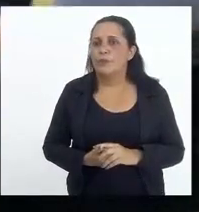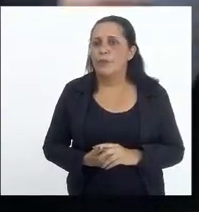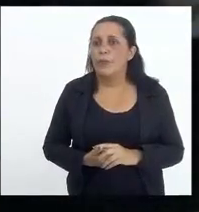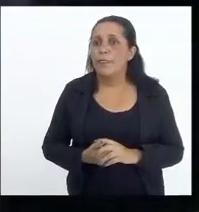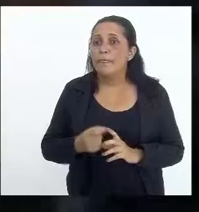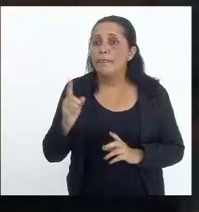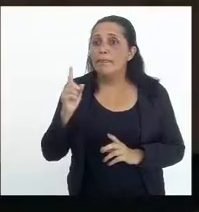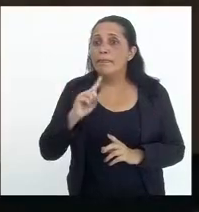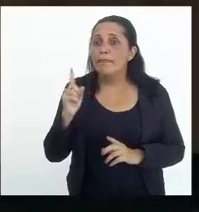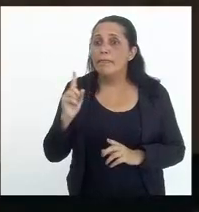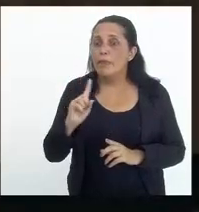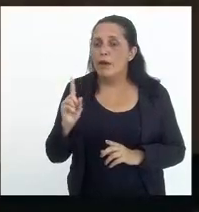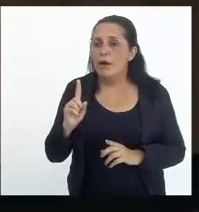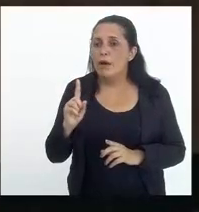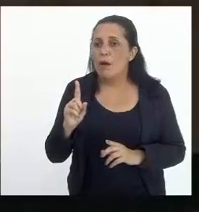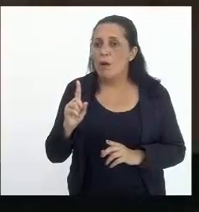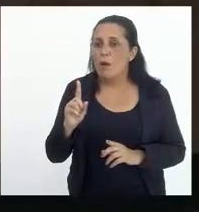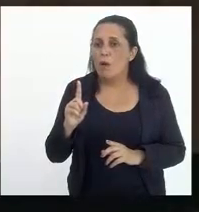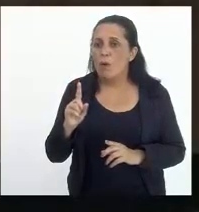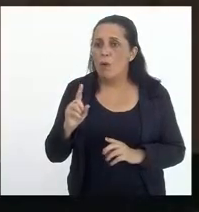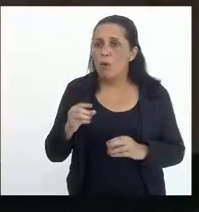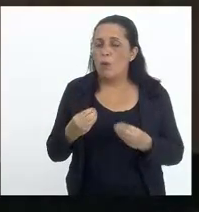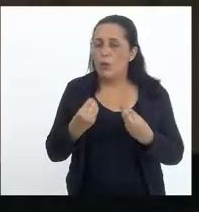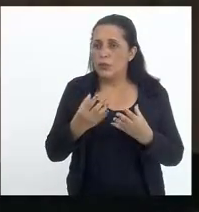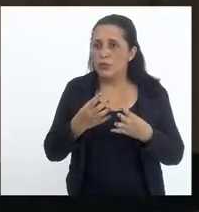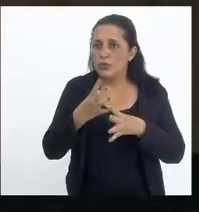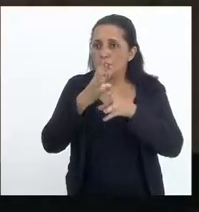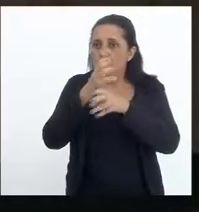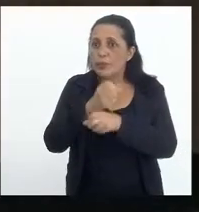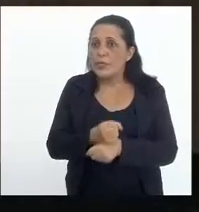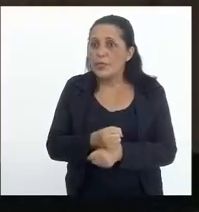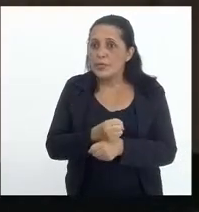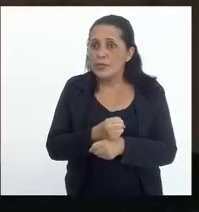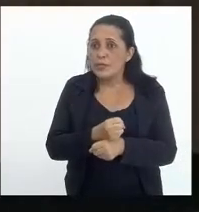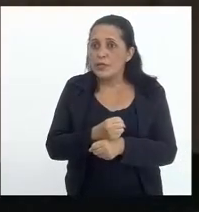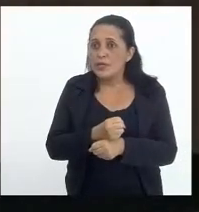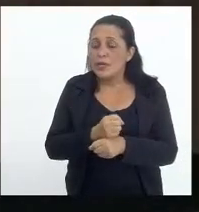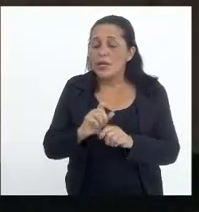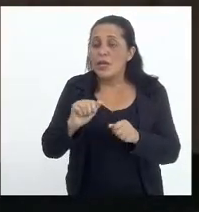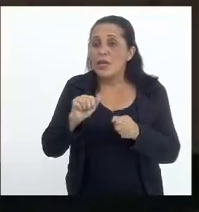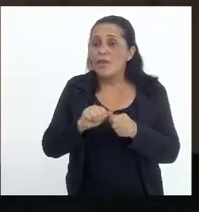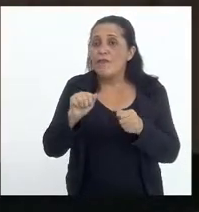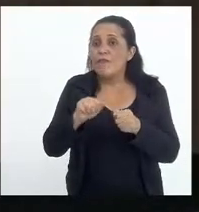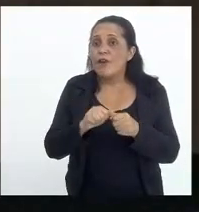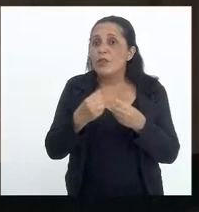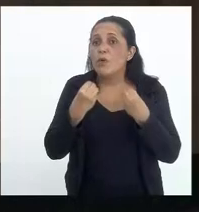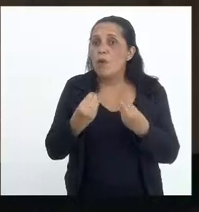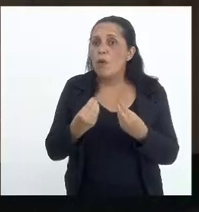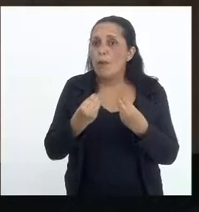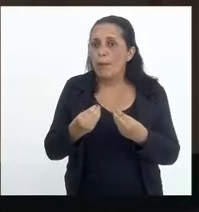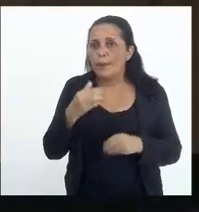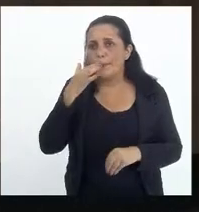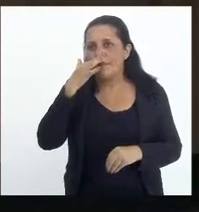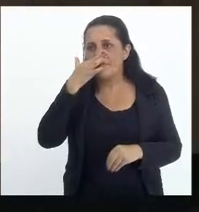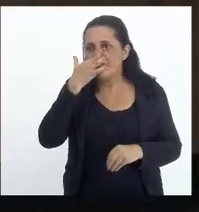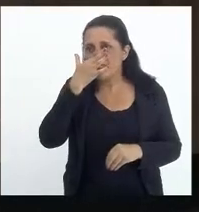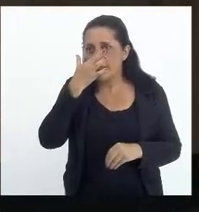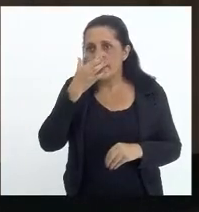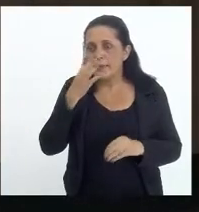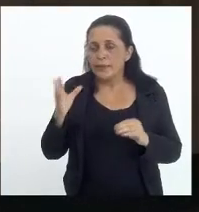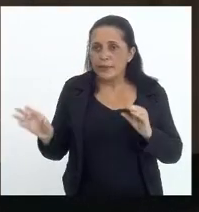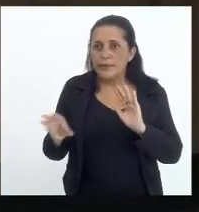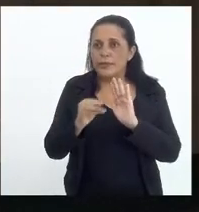que não constituirão despesa de manutenção e desenvolvimento de ensino, aquelas realizadas com. Aí, inciso 6,